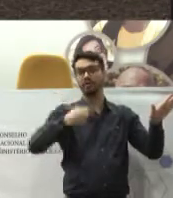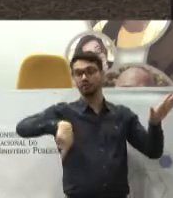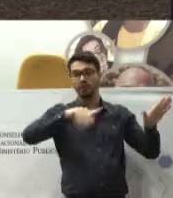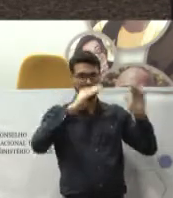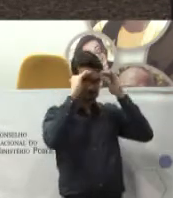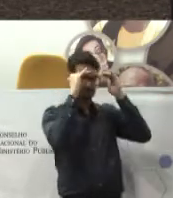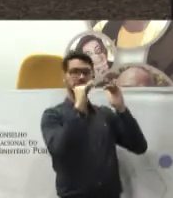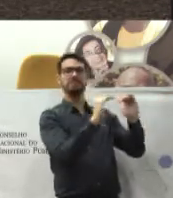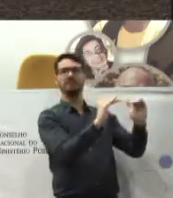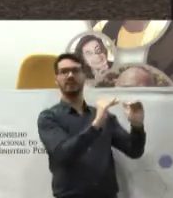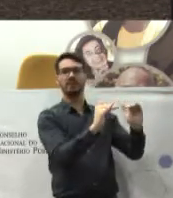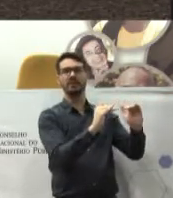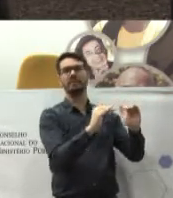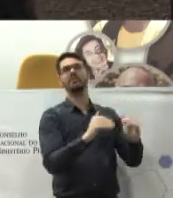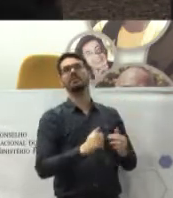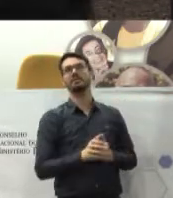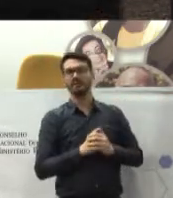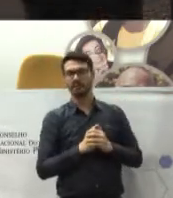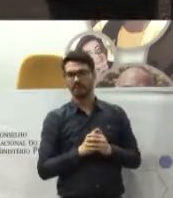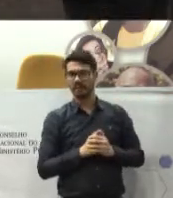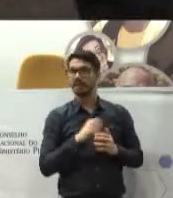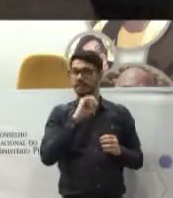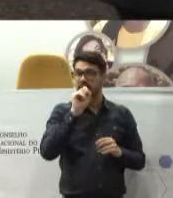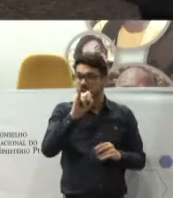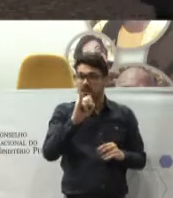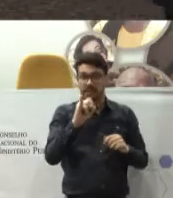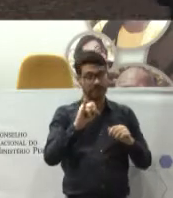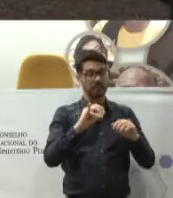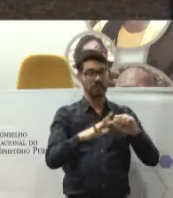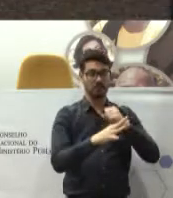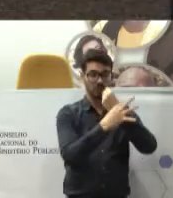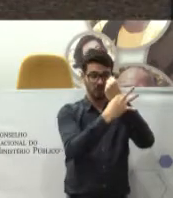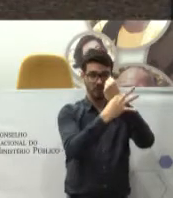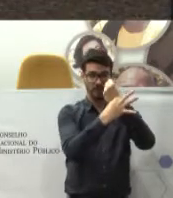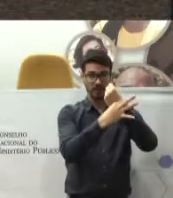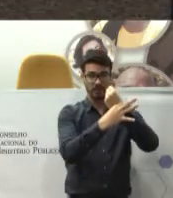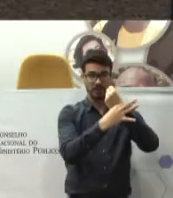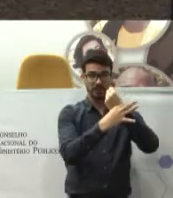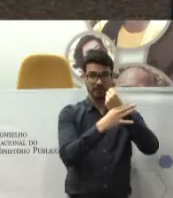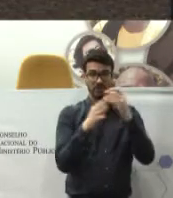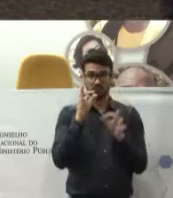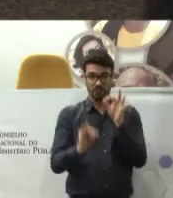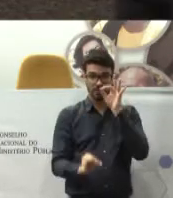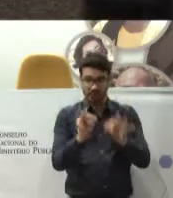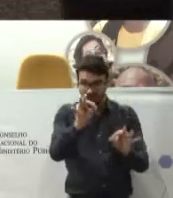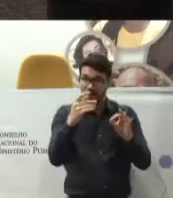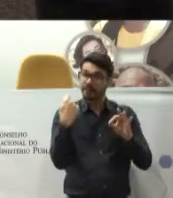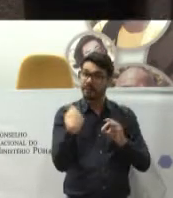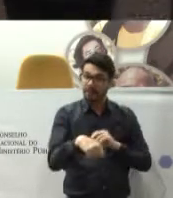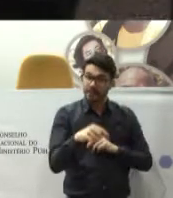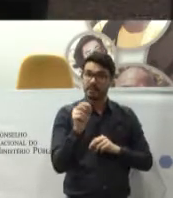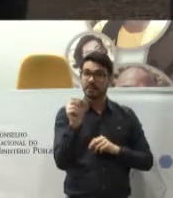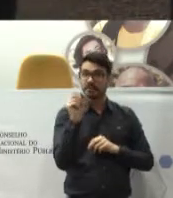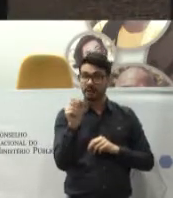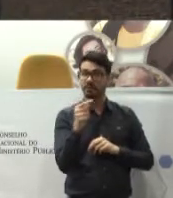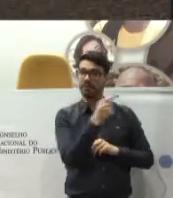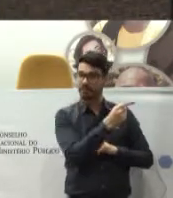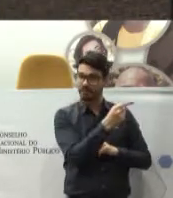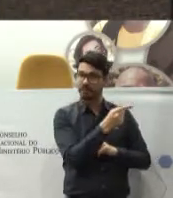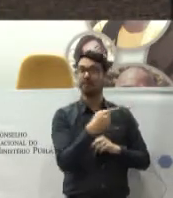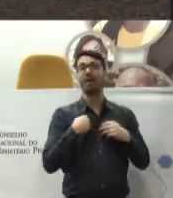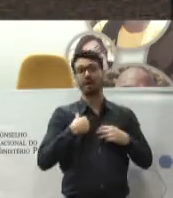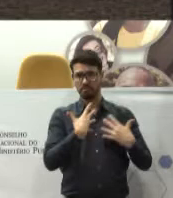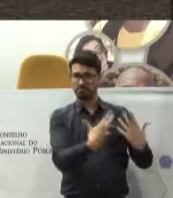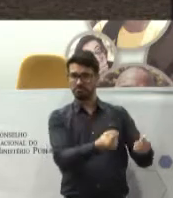precisamos compreender. Se nós queremos segurança jurídica, nós precisamos também nos submeter